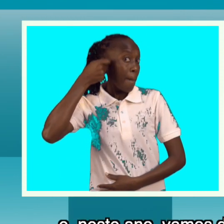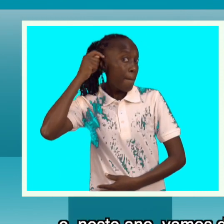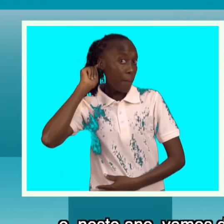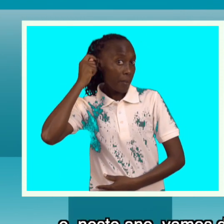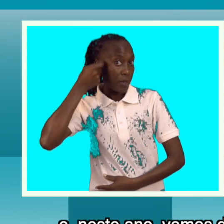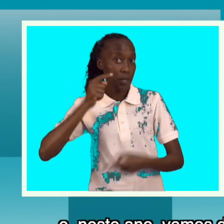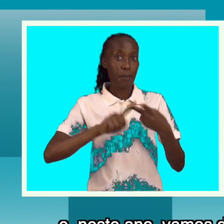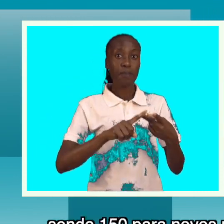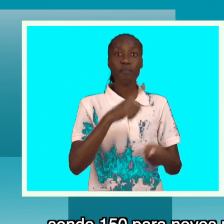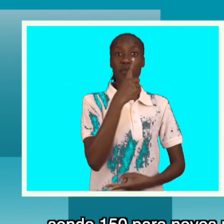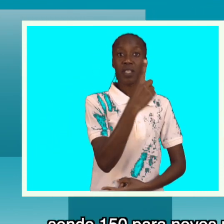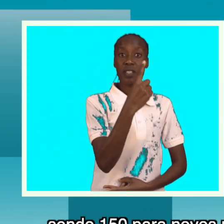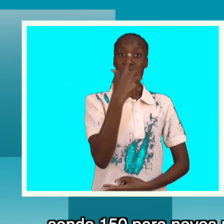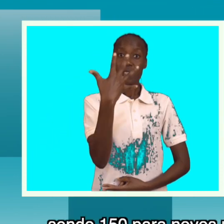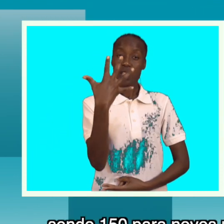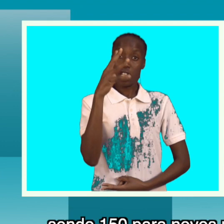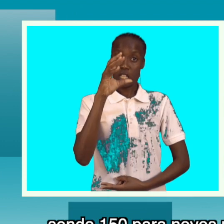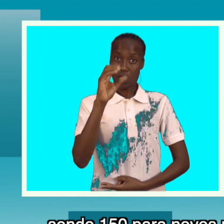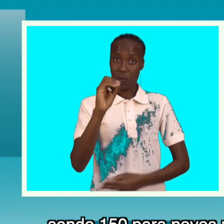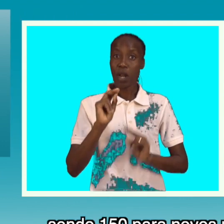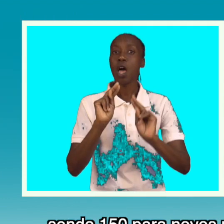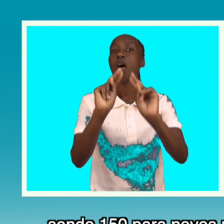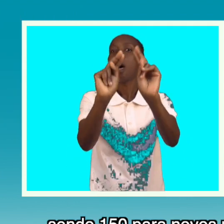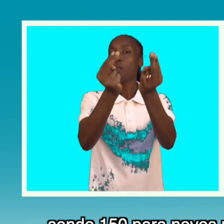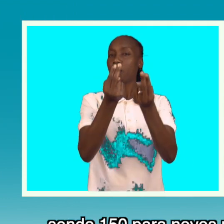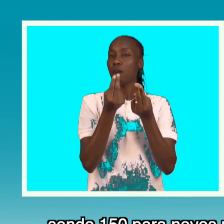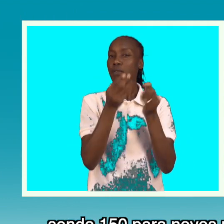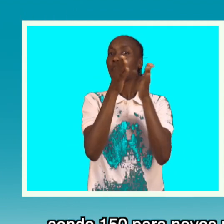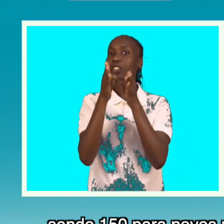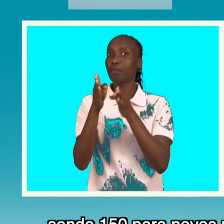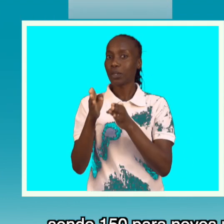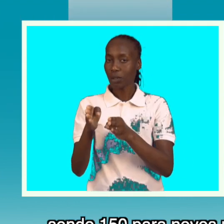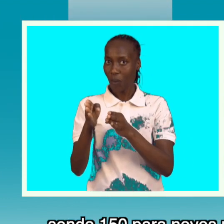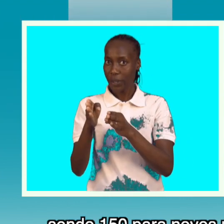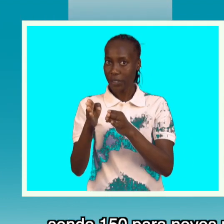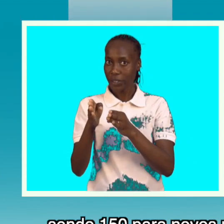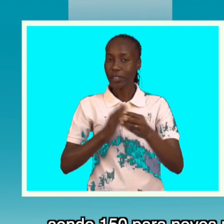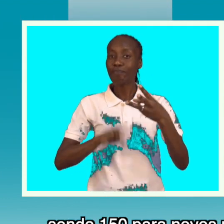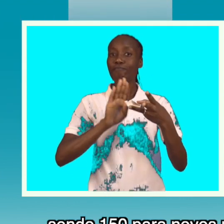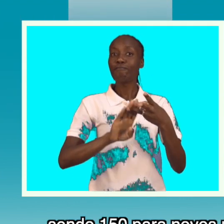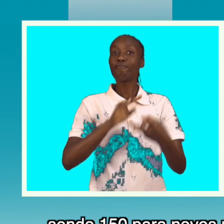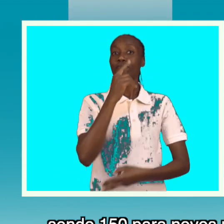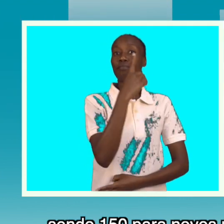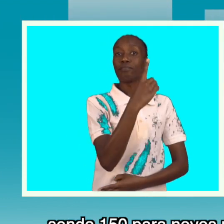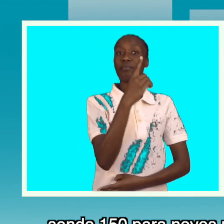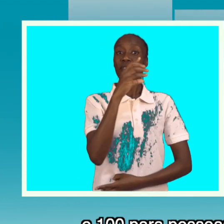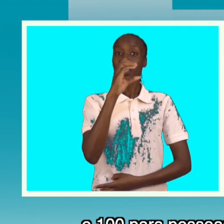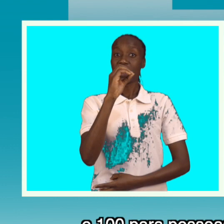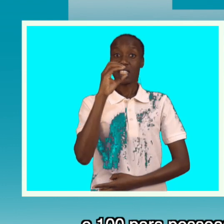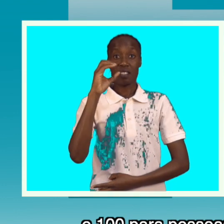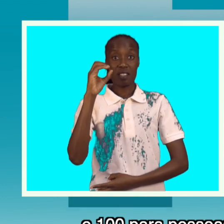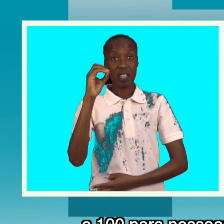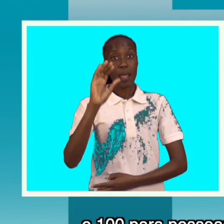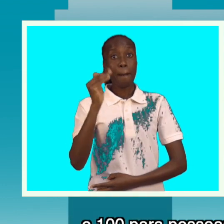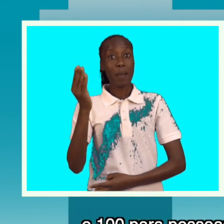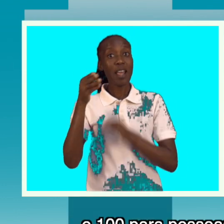auditivas, sendo 150 para novos utentes, portanto, para novas pessoas, e 100